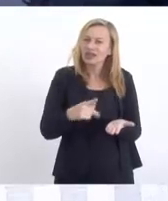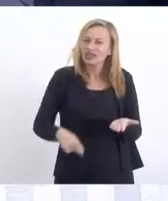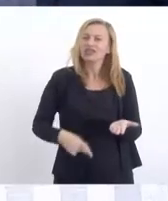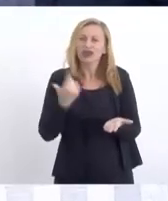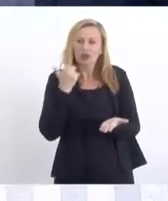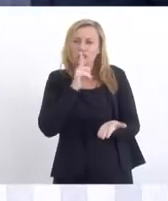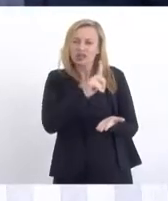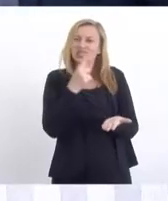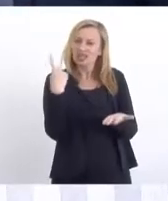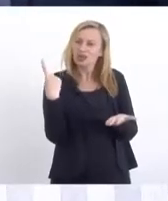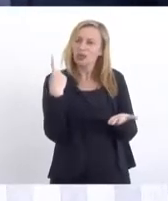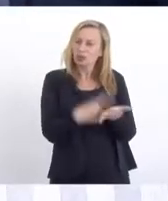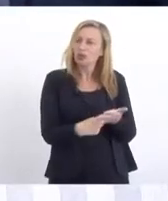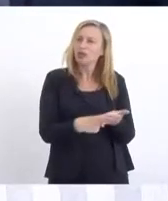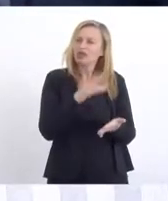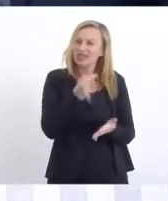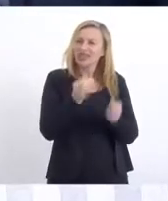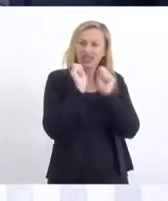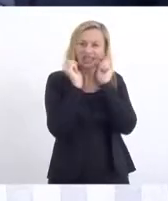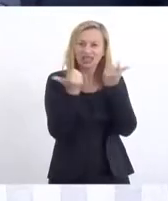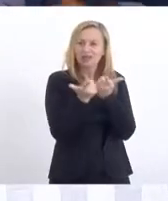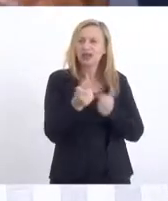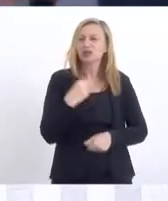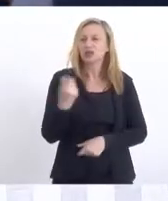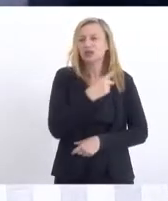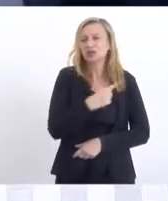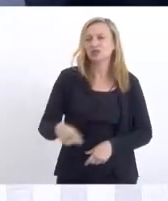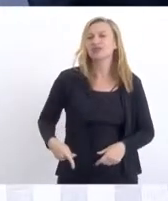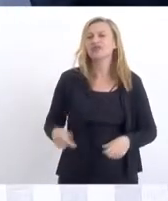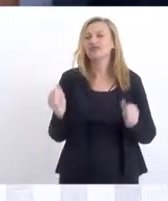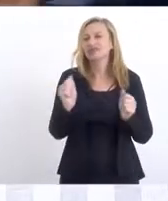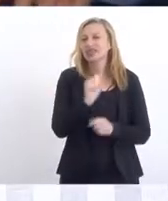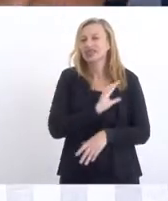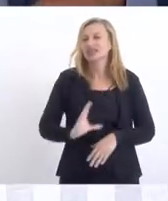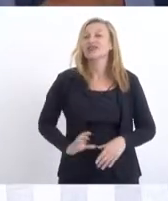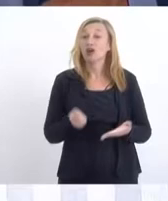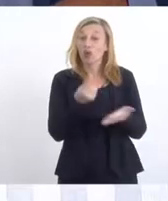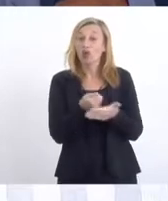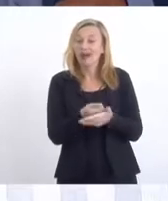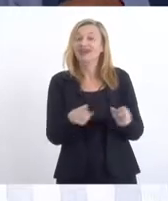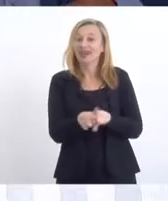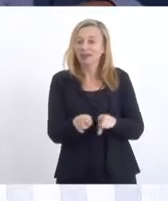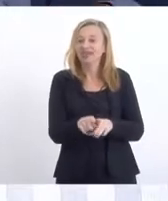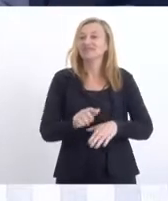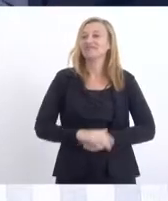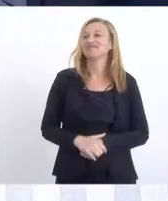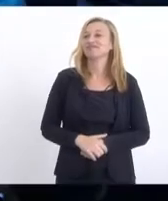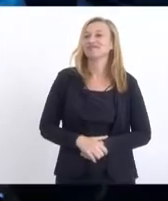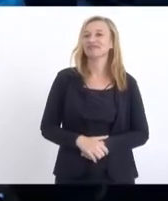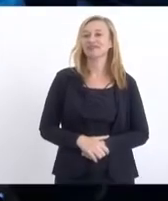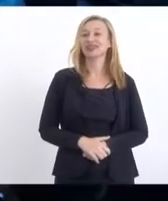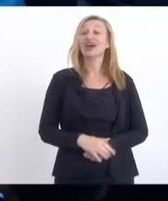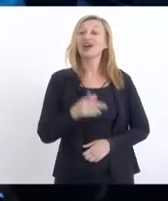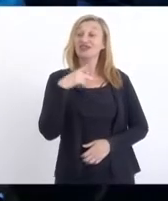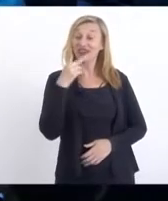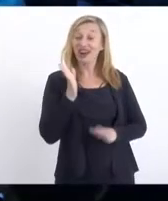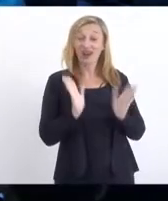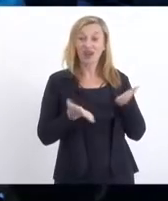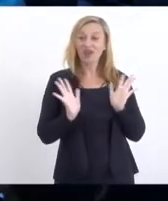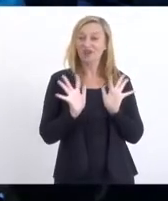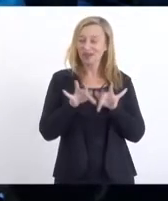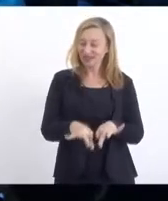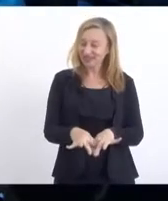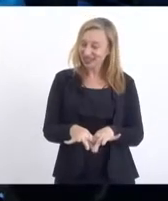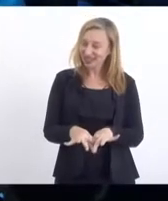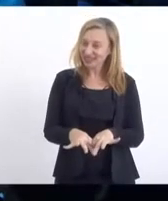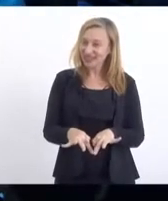é um compromisso que a Assembleia, que o nosso presidente André Ciliano vai cobrar. Com a palavra, para encerrar a